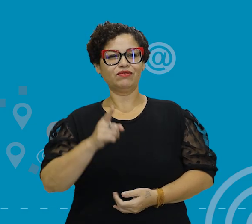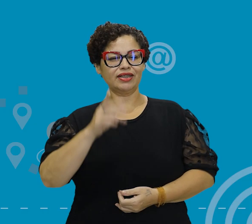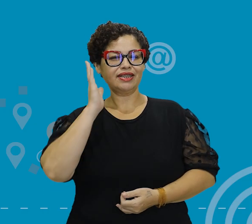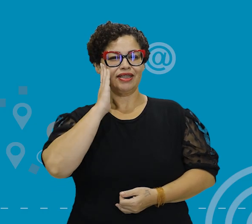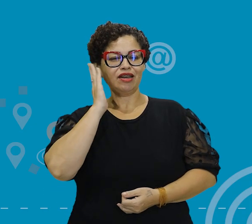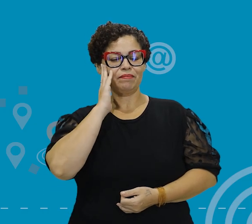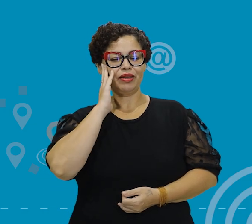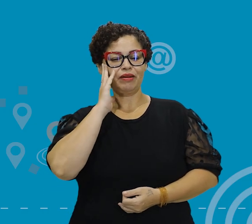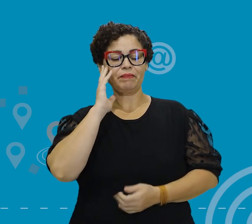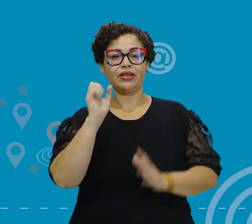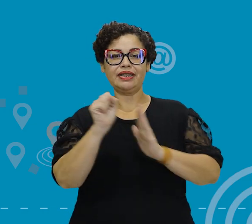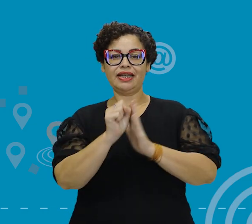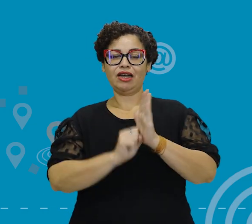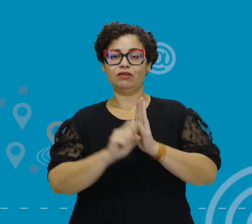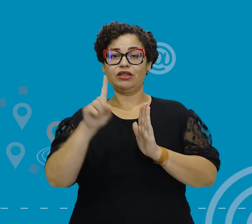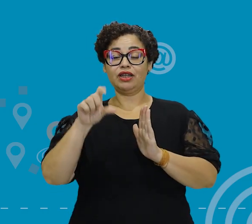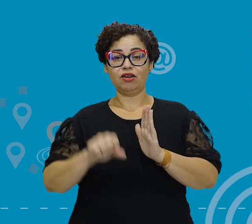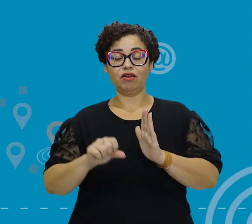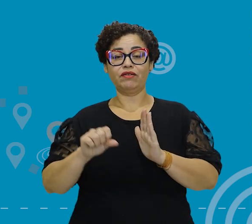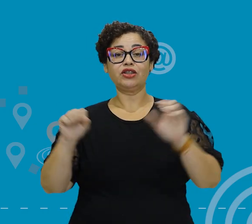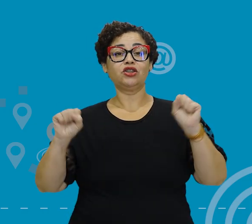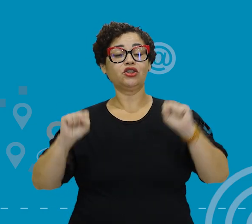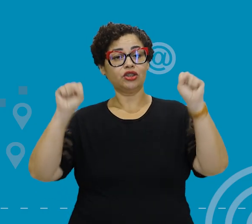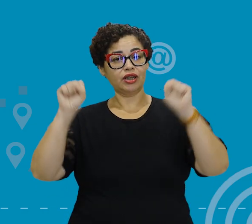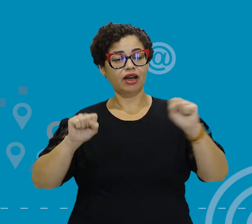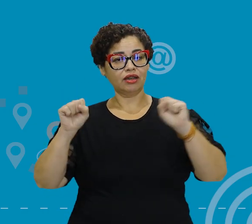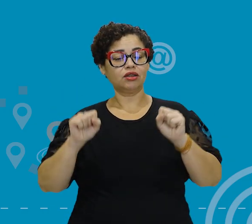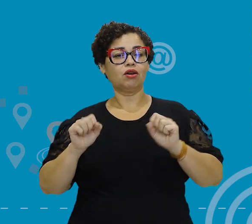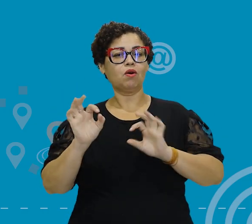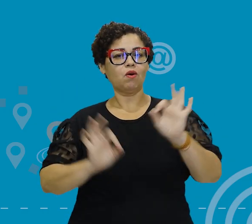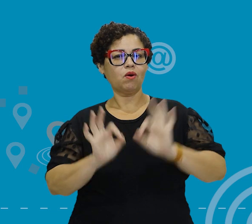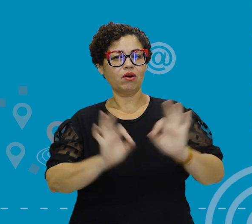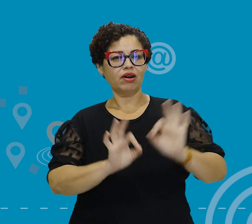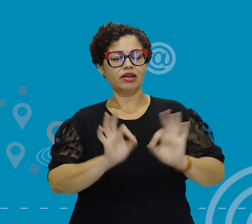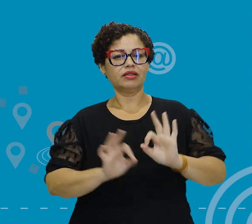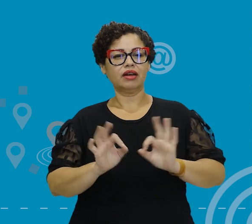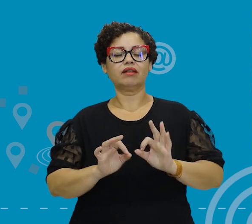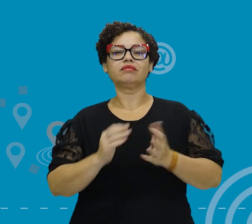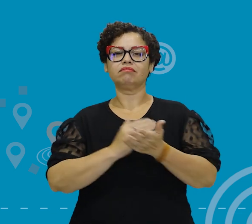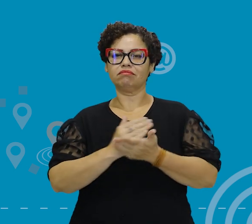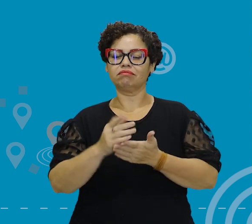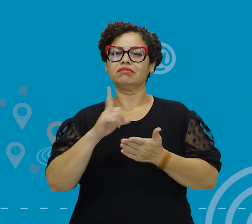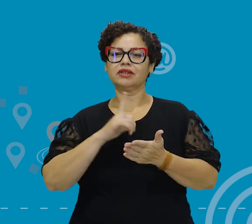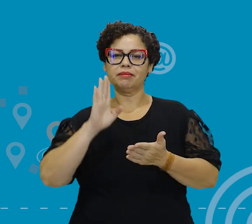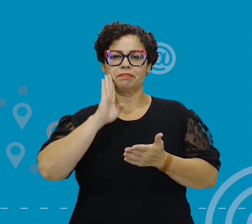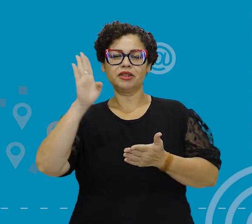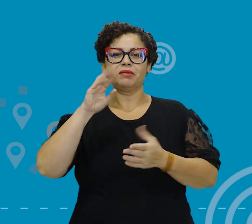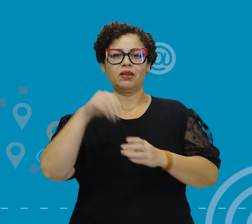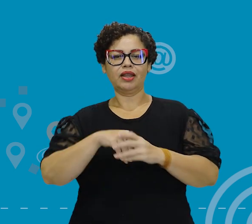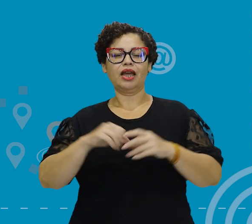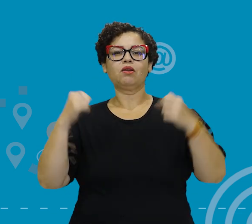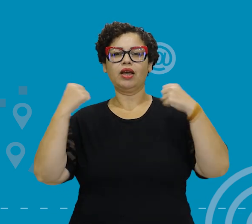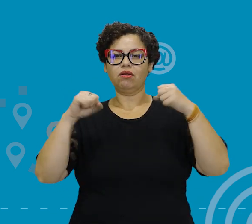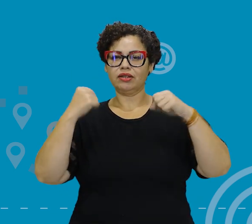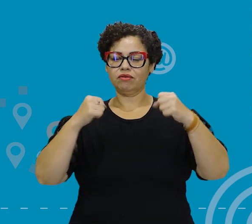Vocês sabiam que no século XIX, a ginástica foi sistematizada e se tornou um componente-chave da educação